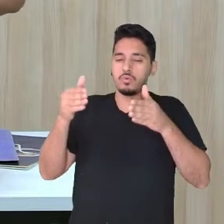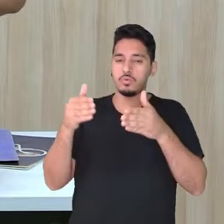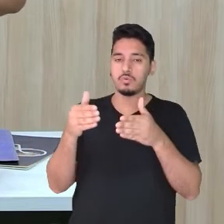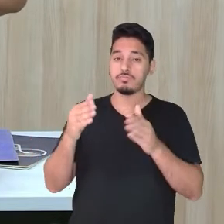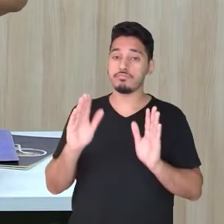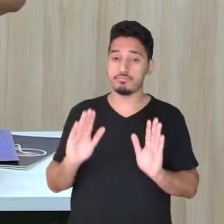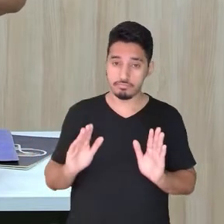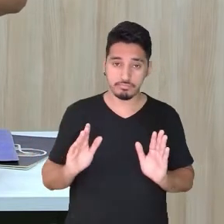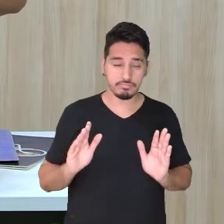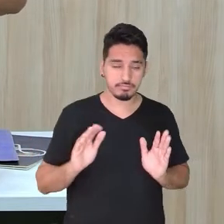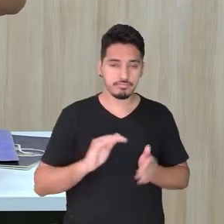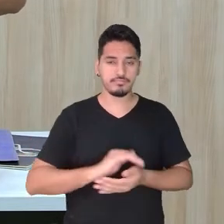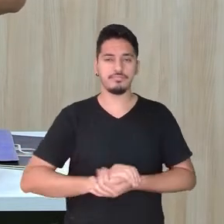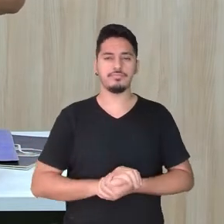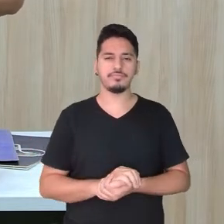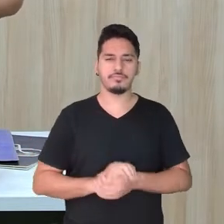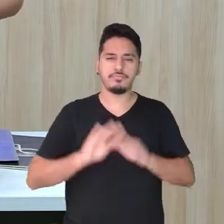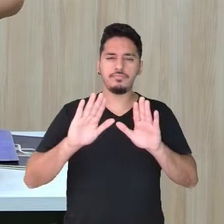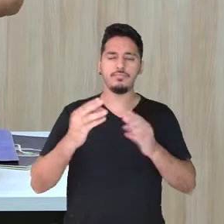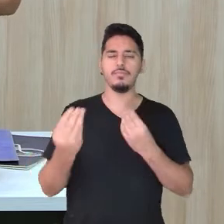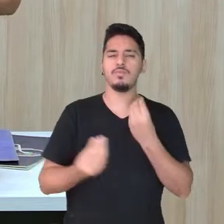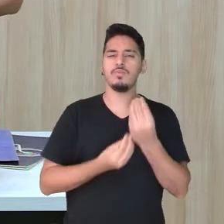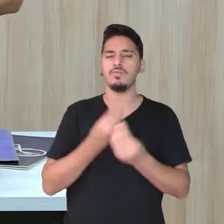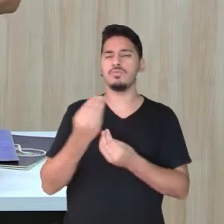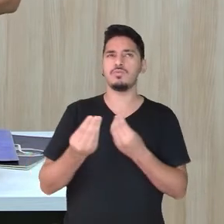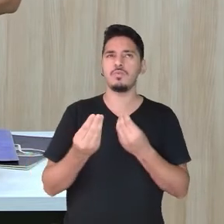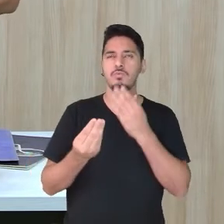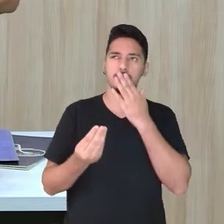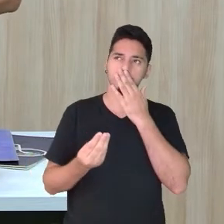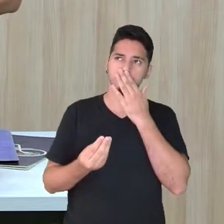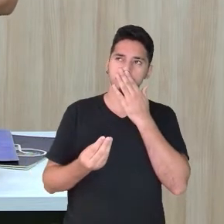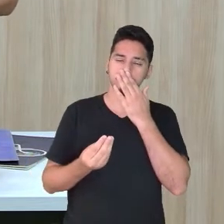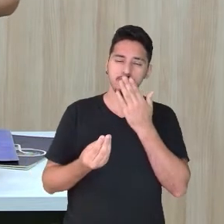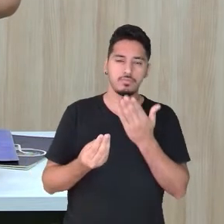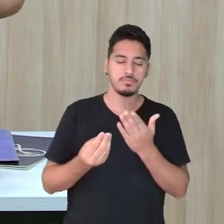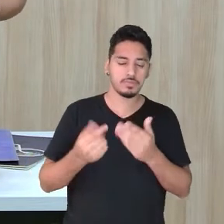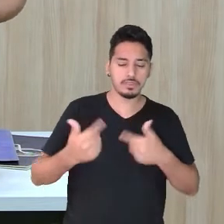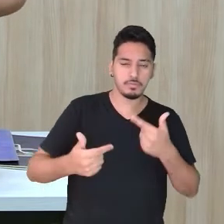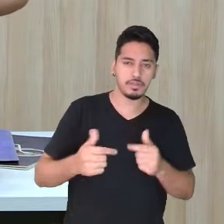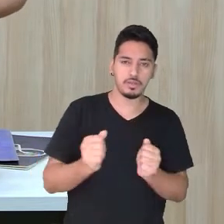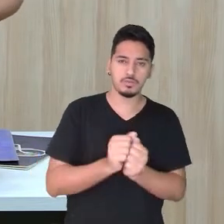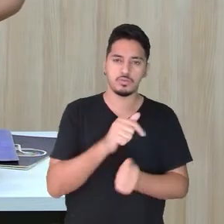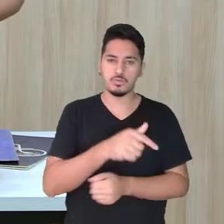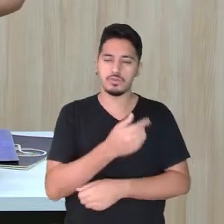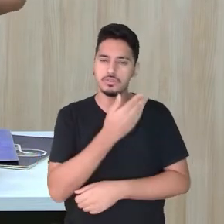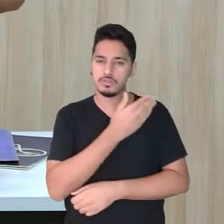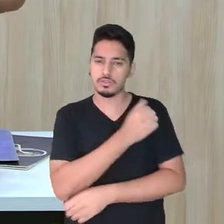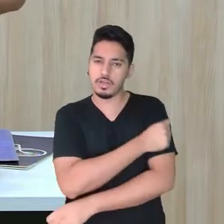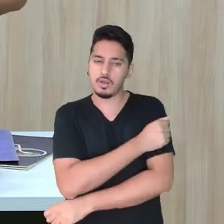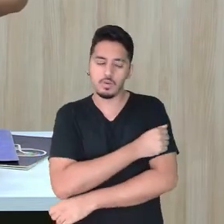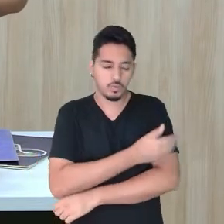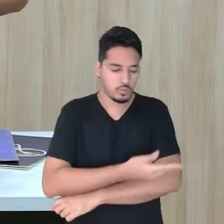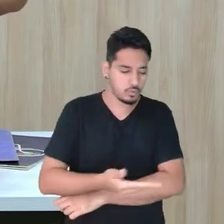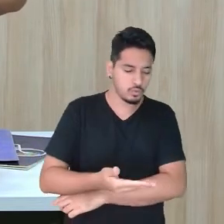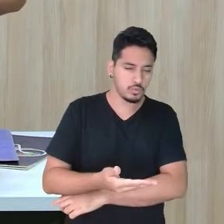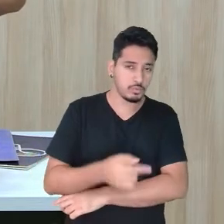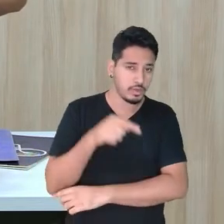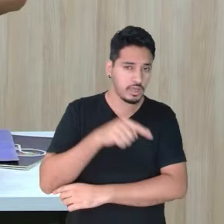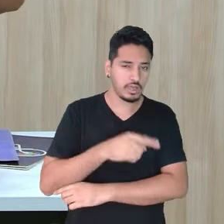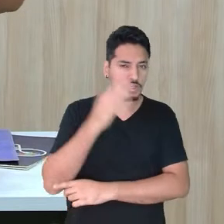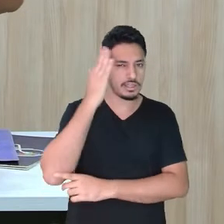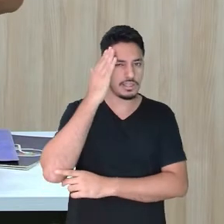coisa. Mas como trabalhar de fato com esse estudante para ele aprender a organizar esse